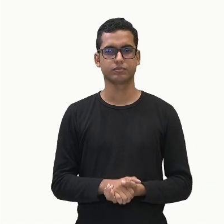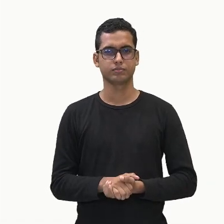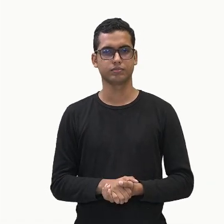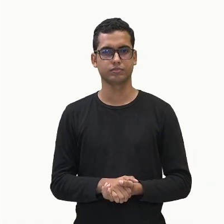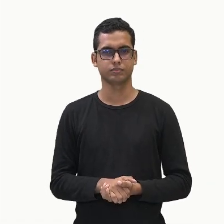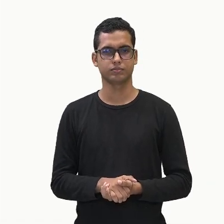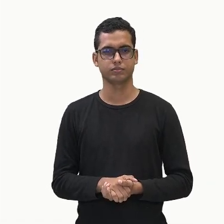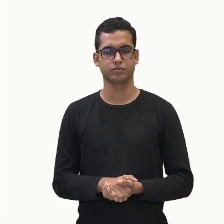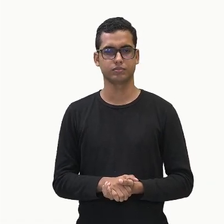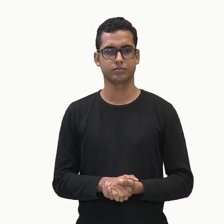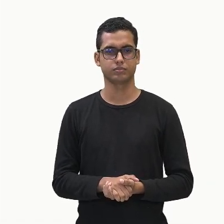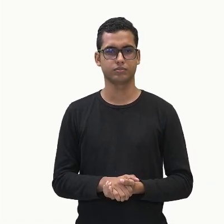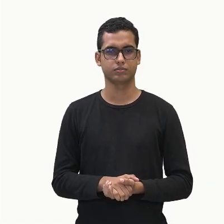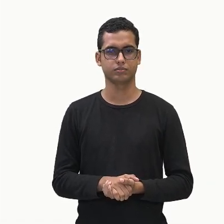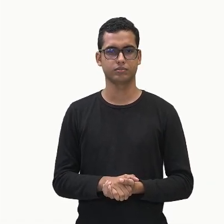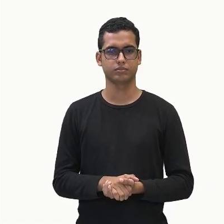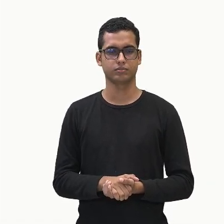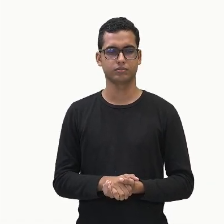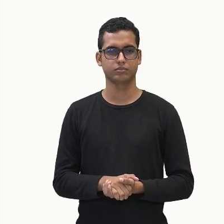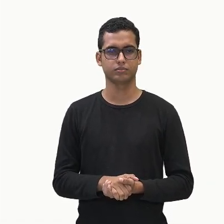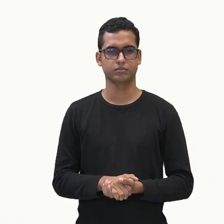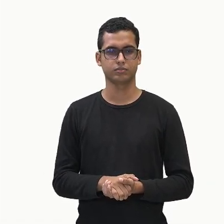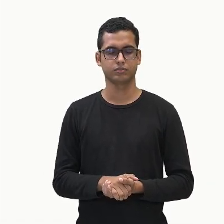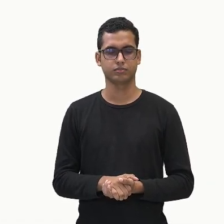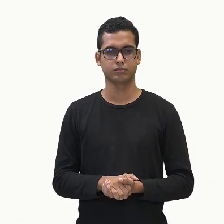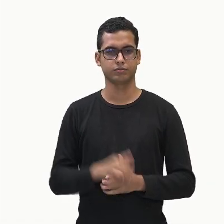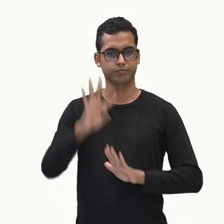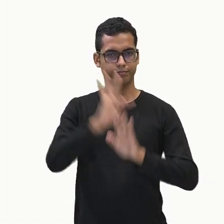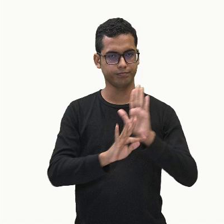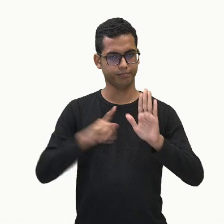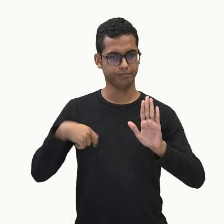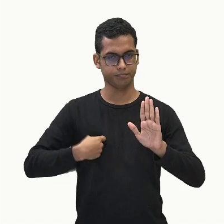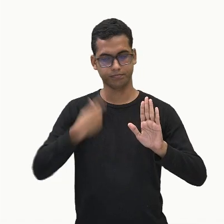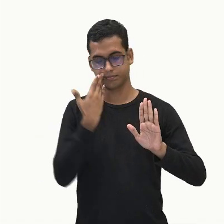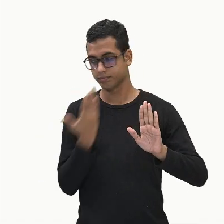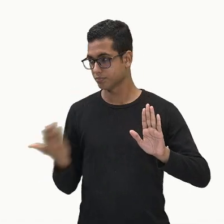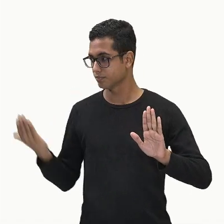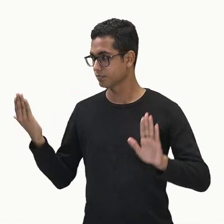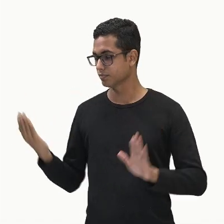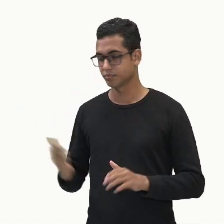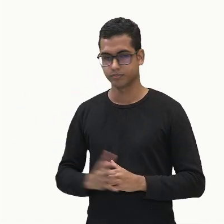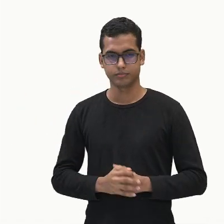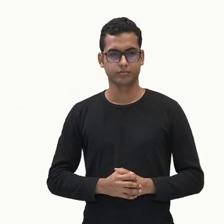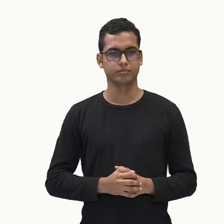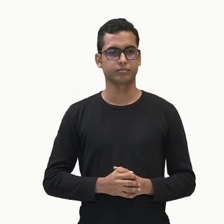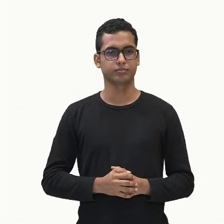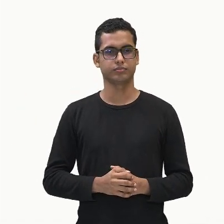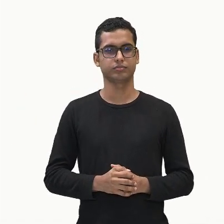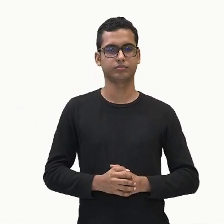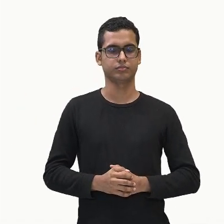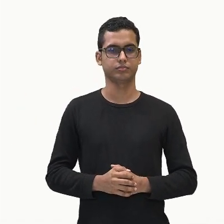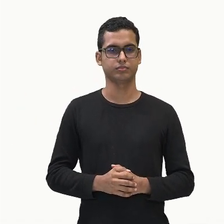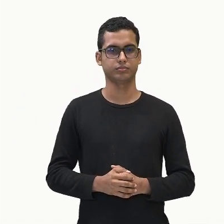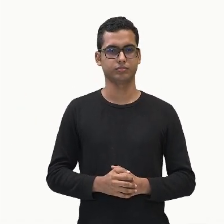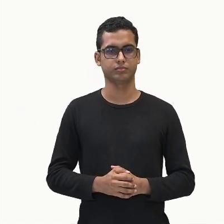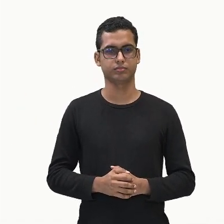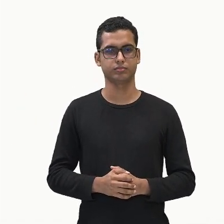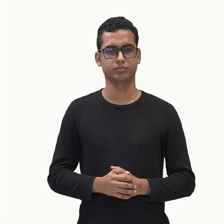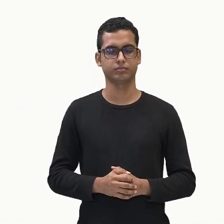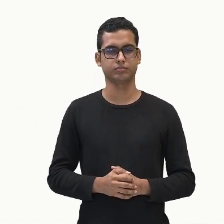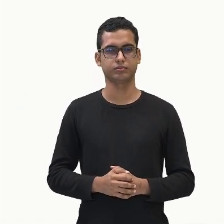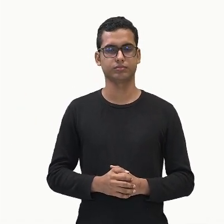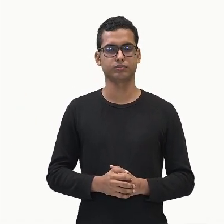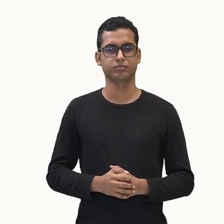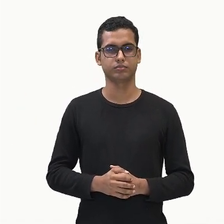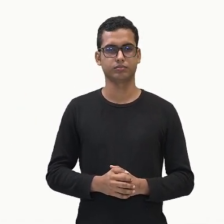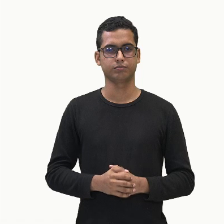misión el avance de la ciencia en sus diferentes ramas mediante el método científico.